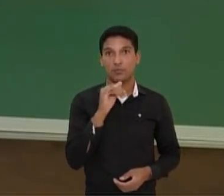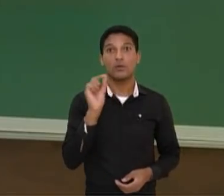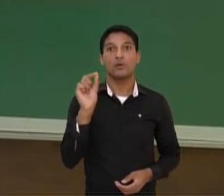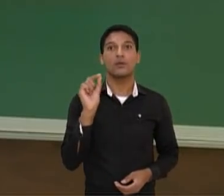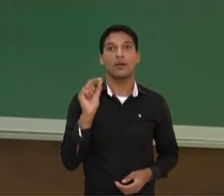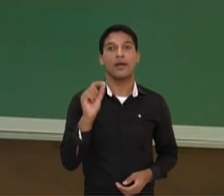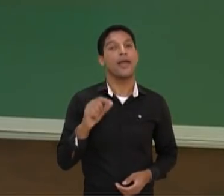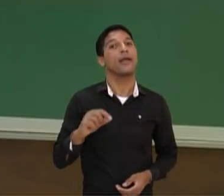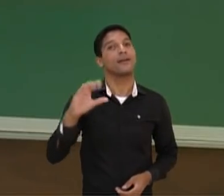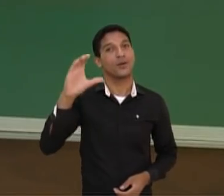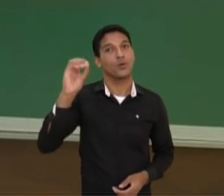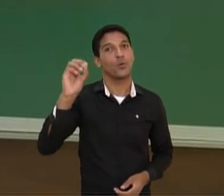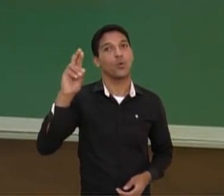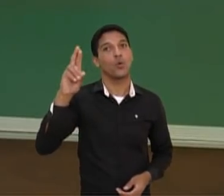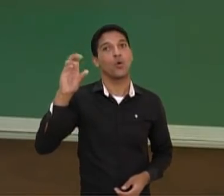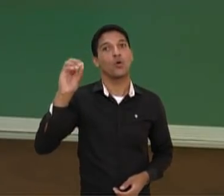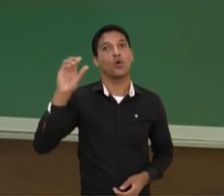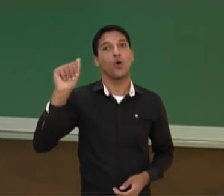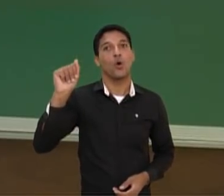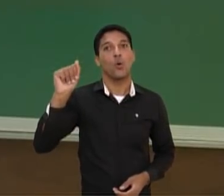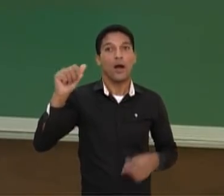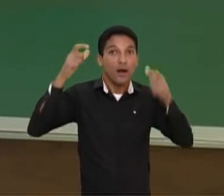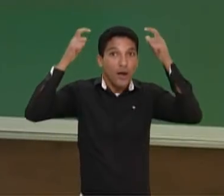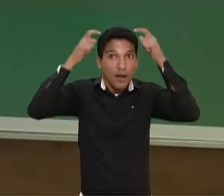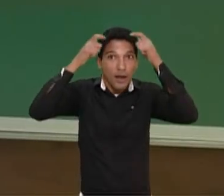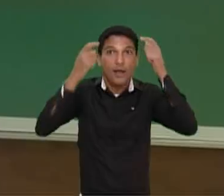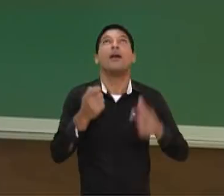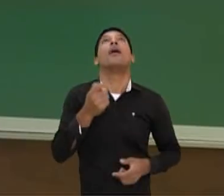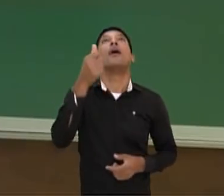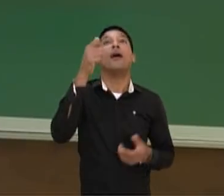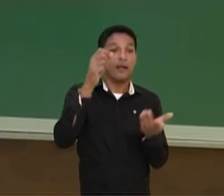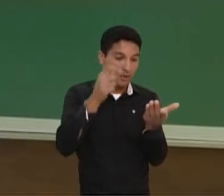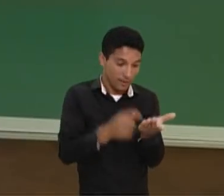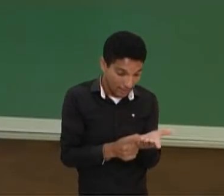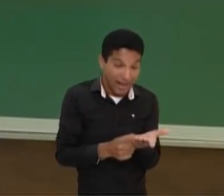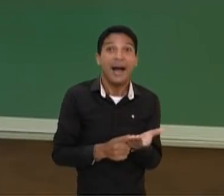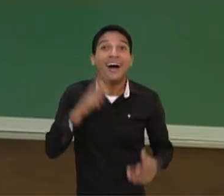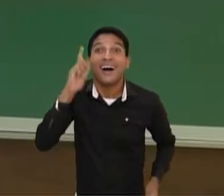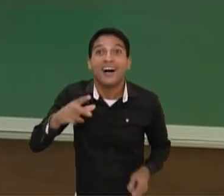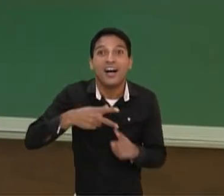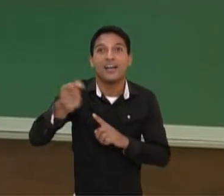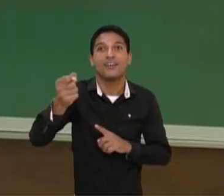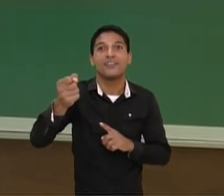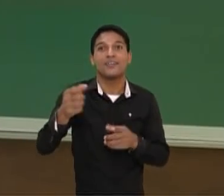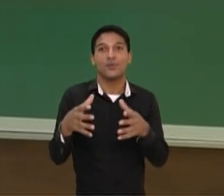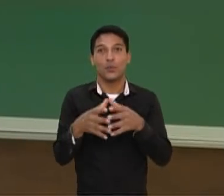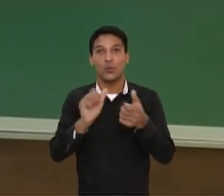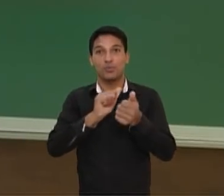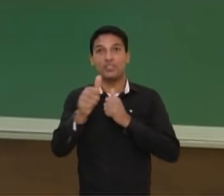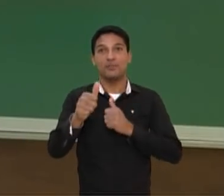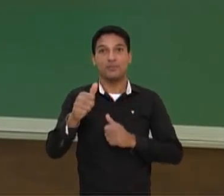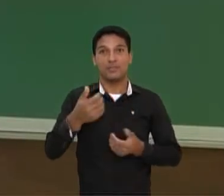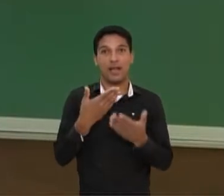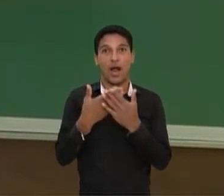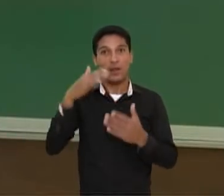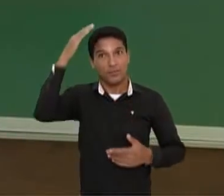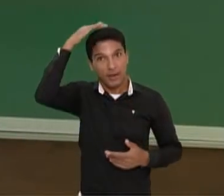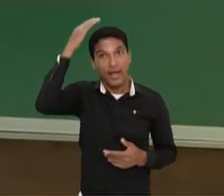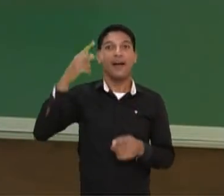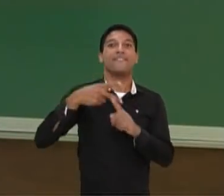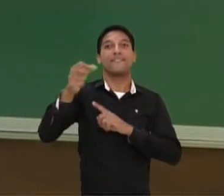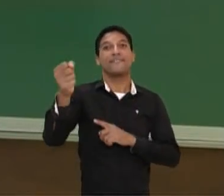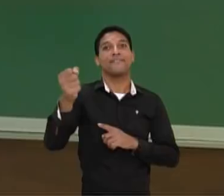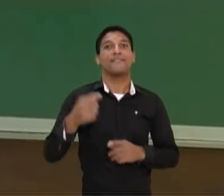sair coroa, certo? Se sair coroa, o time vai ganhar, o Aula Paranaense vai ganhar. Então vamos lá.